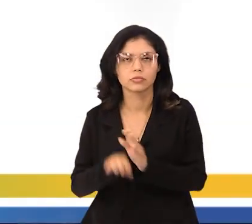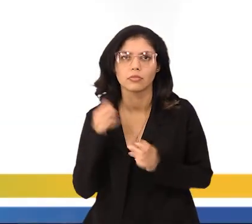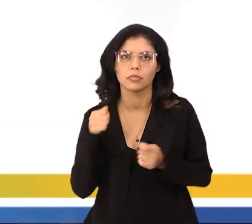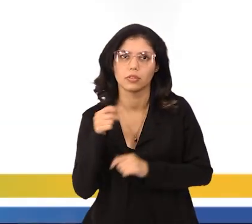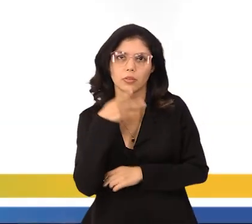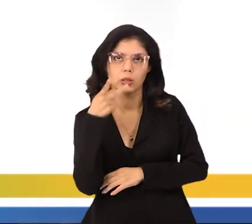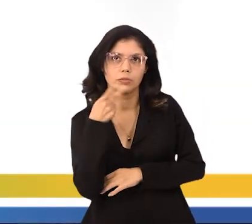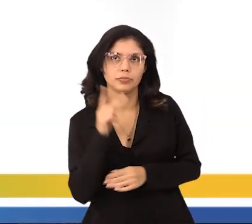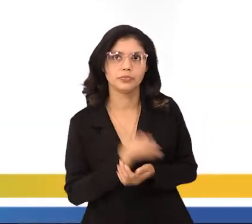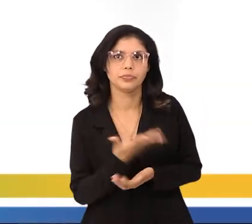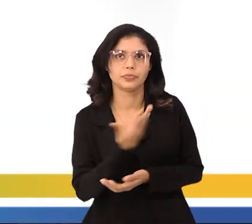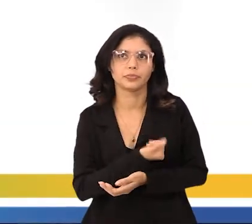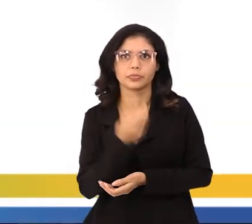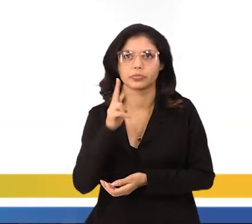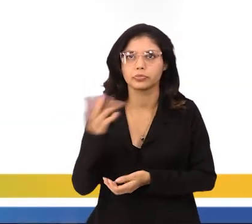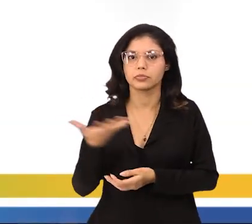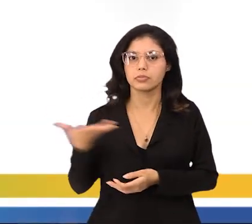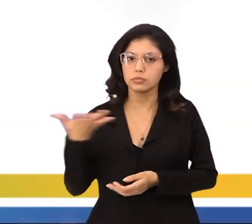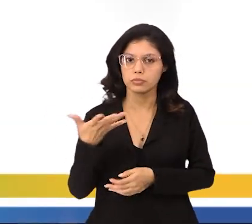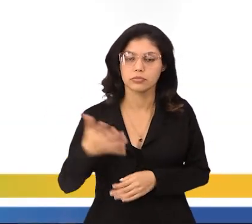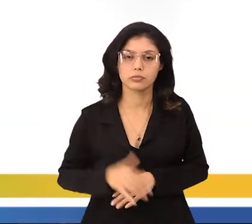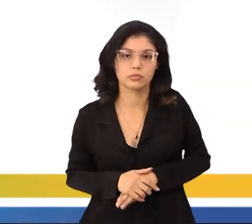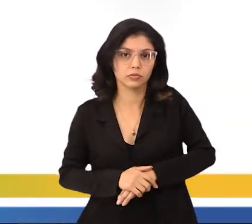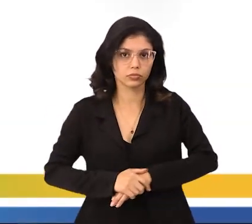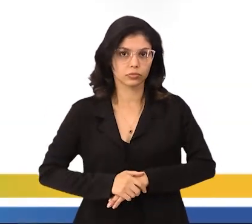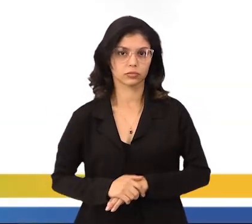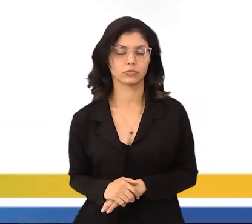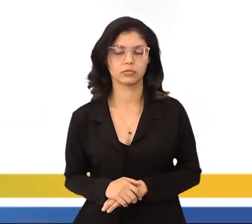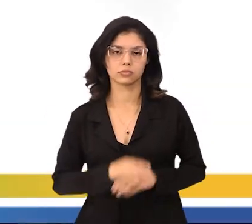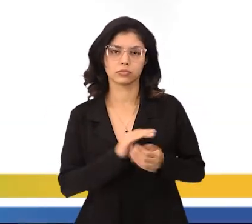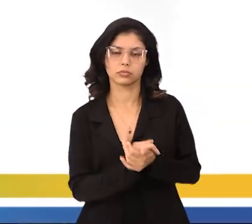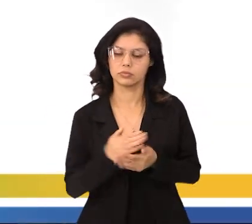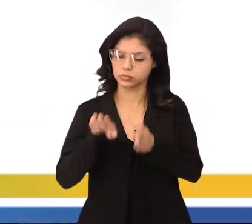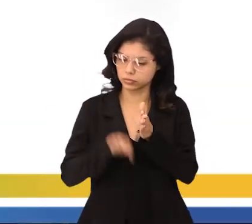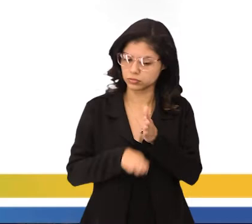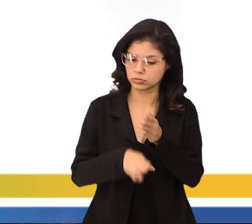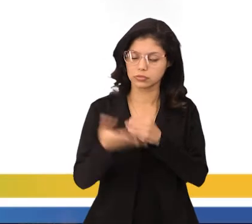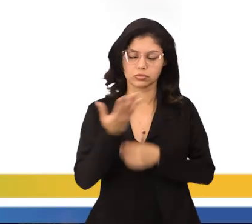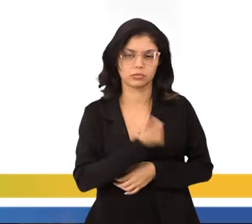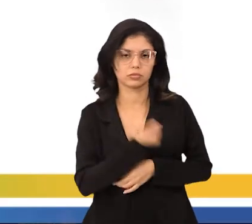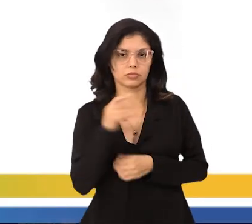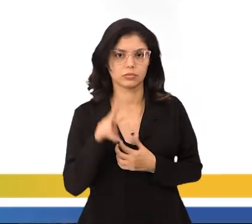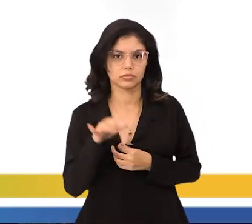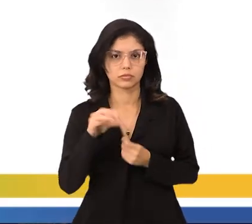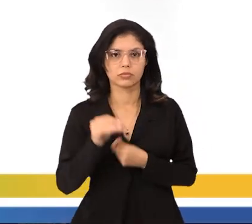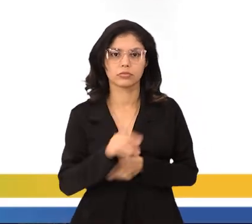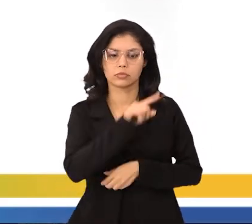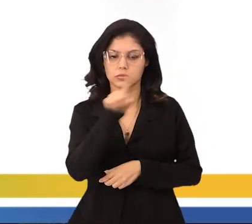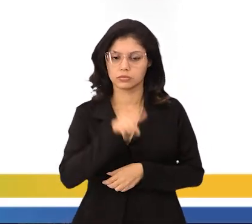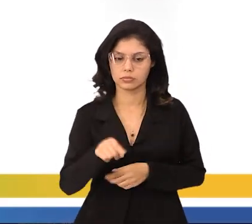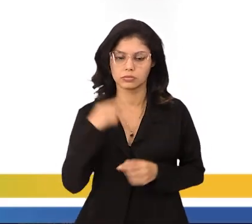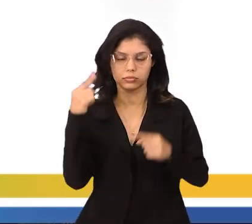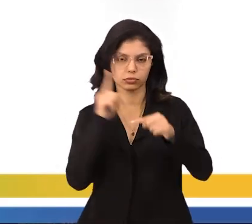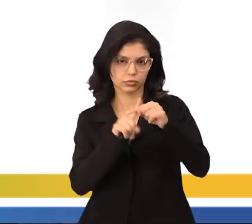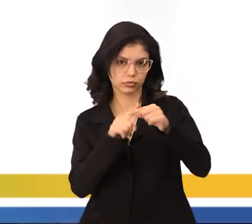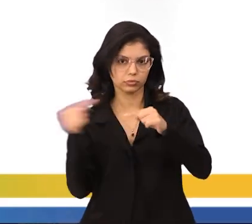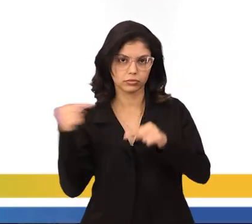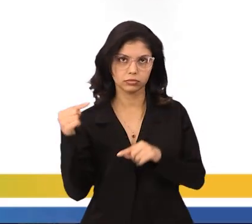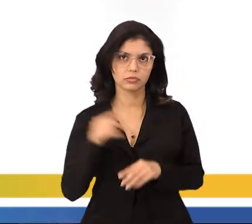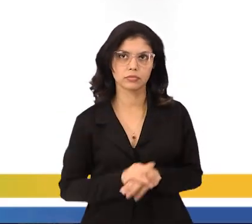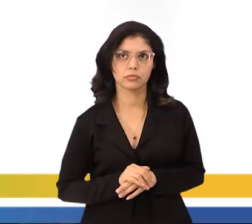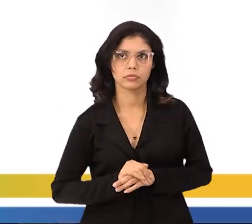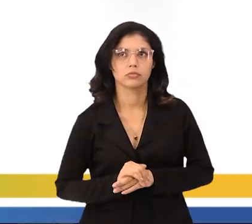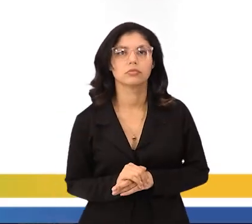preciso falar sobre a potência com os números inteiros na base, né? Embaixo tem que ser número inteiro. Então, o inteiro pode ser positivo ou negativo,